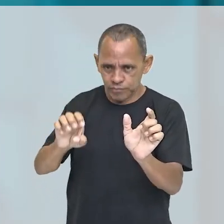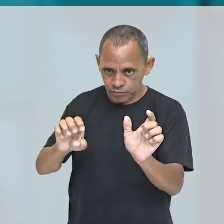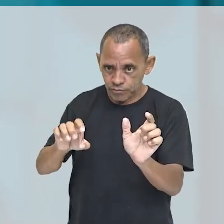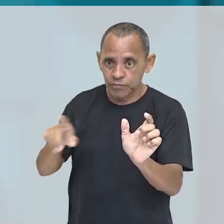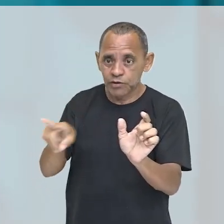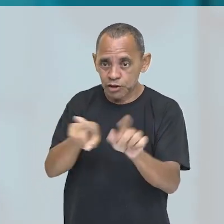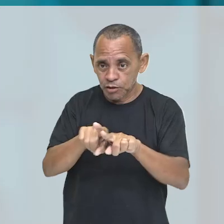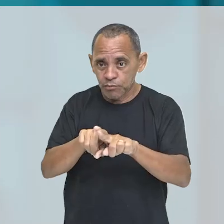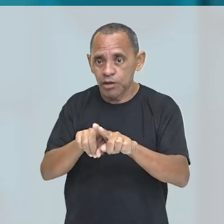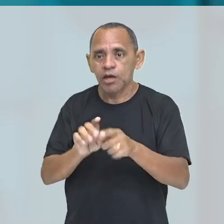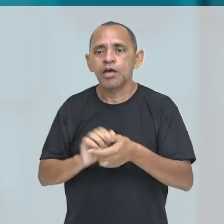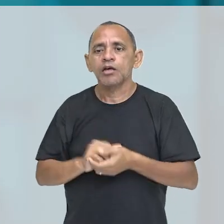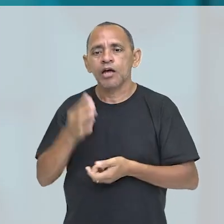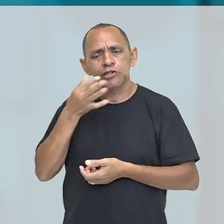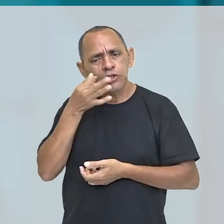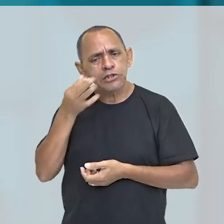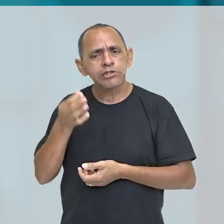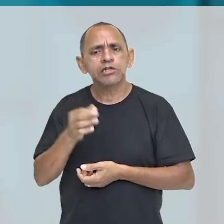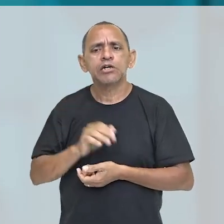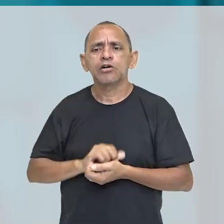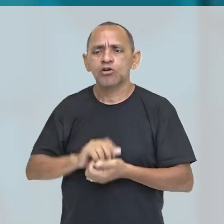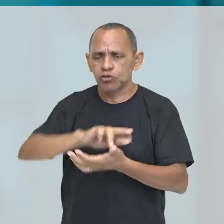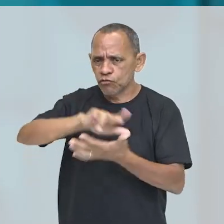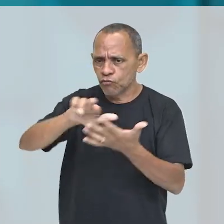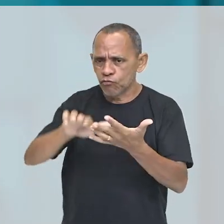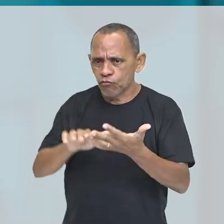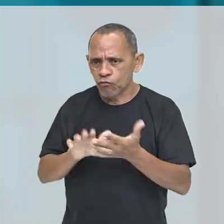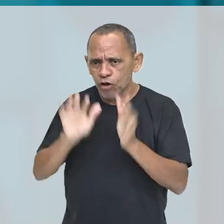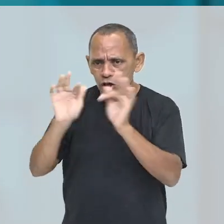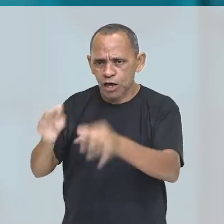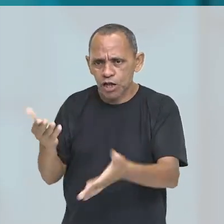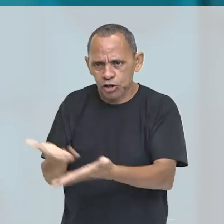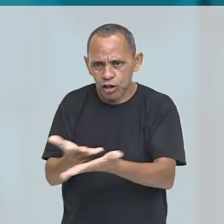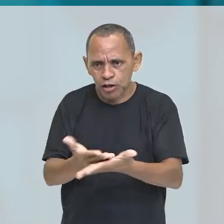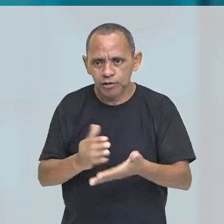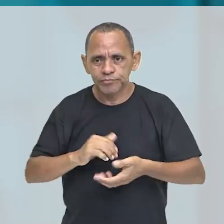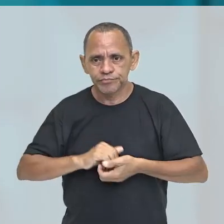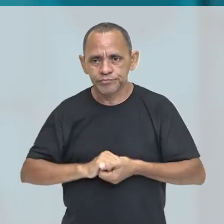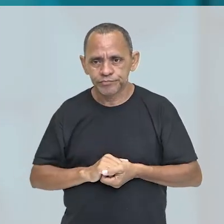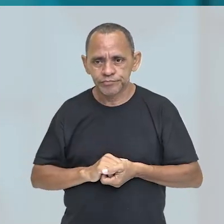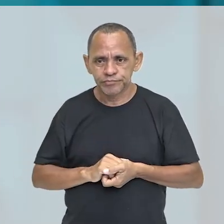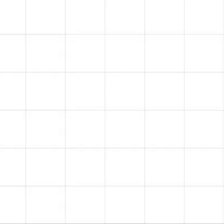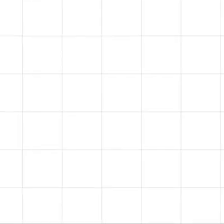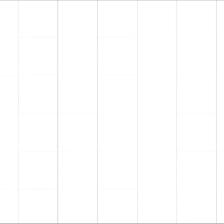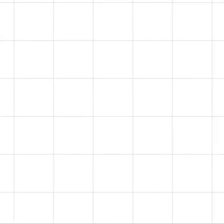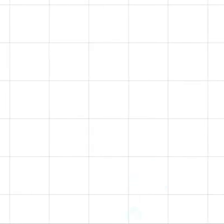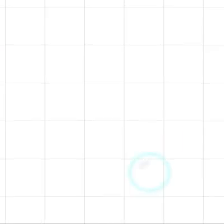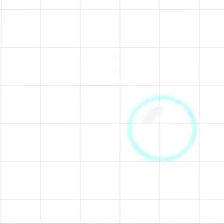aprendido aí, que vocês tenham prestado bastante atenção aí nos advérbios e a gente vai encerrando a nossa aula por aqui.